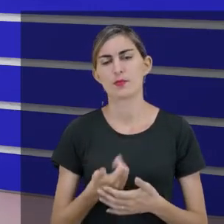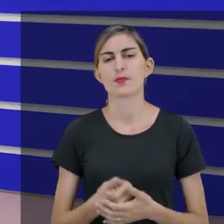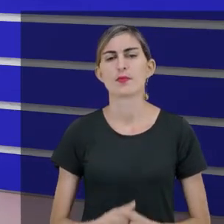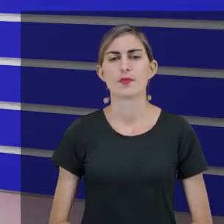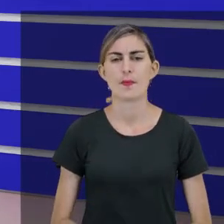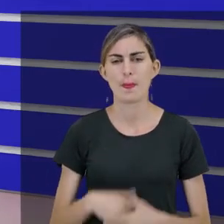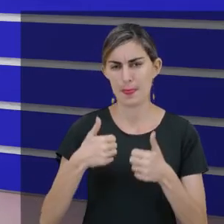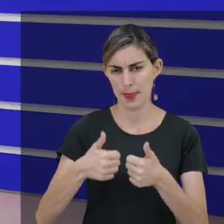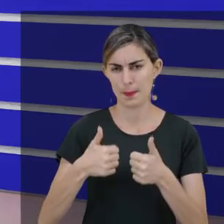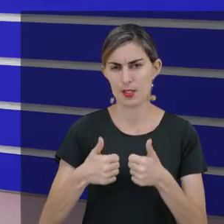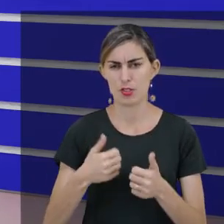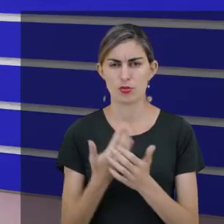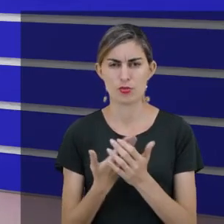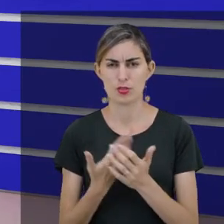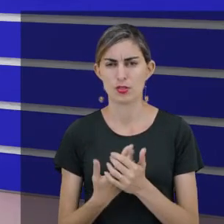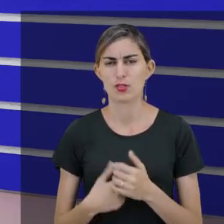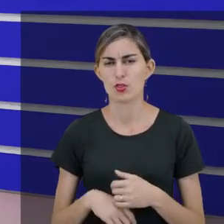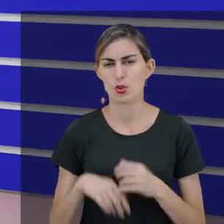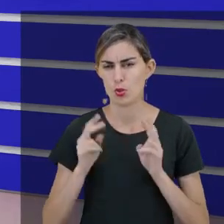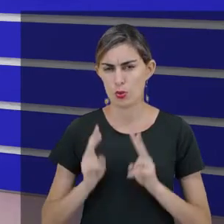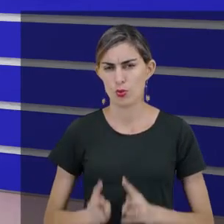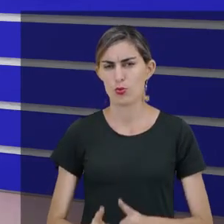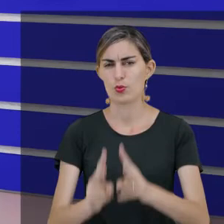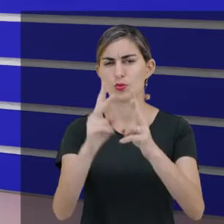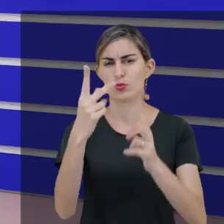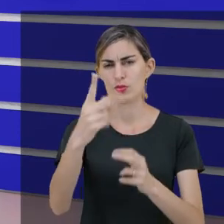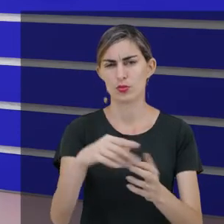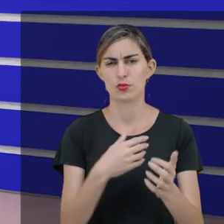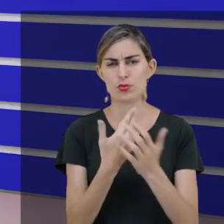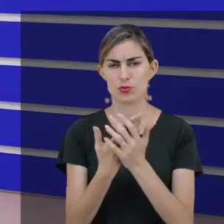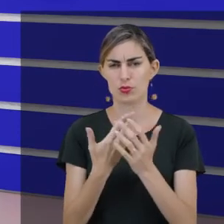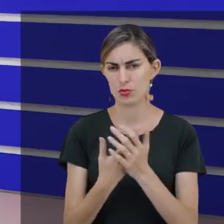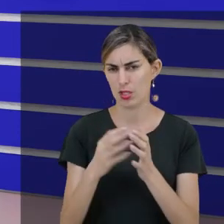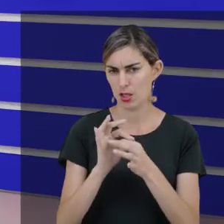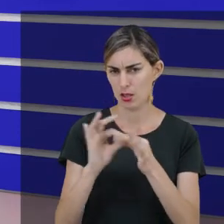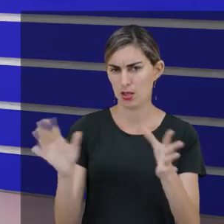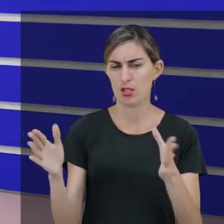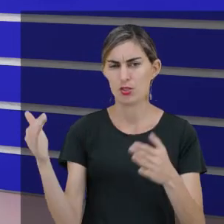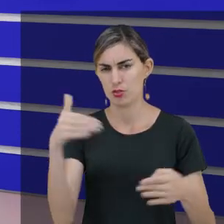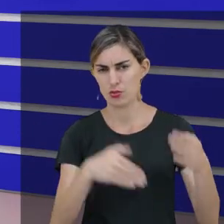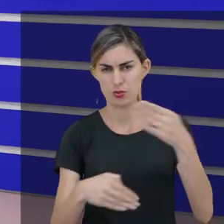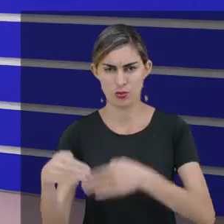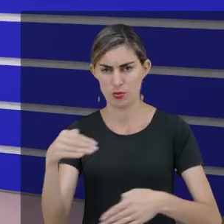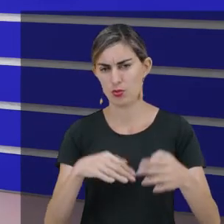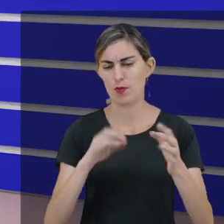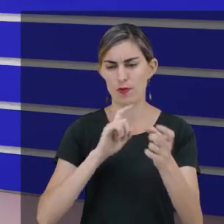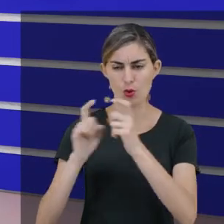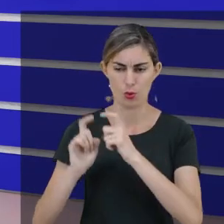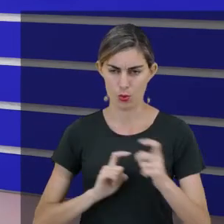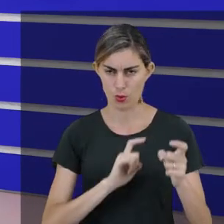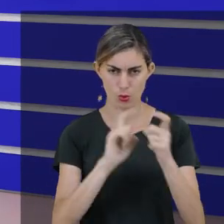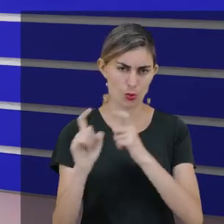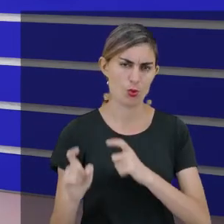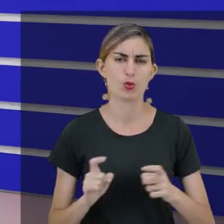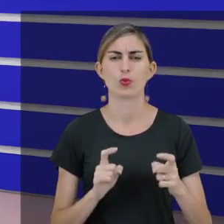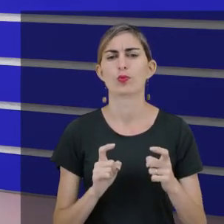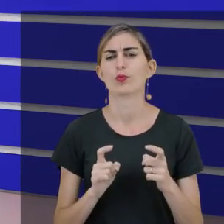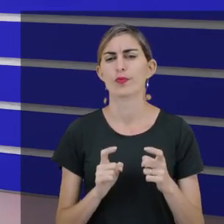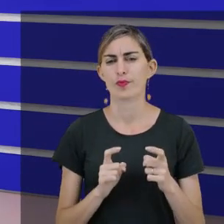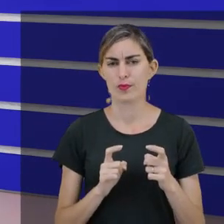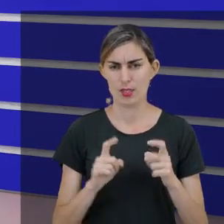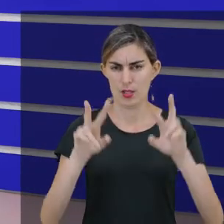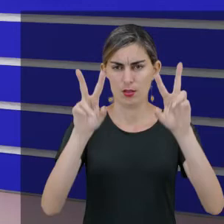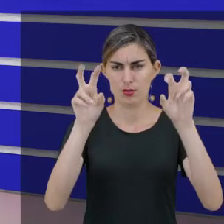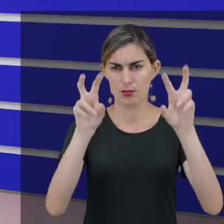Obrigado. Bem, estudante, continue os seus estudos, né? Não deixe de acessar o nosso fórum, né, com